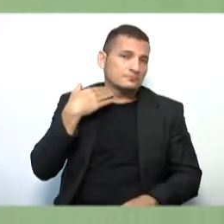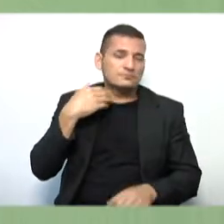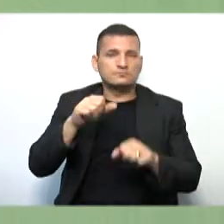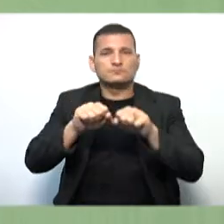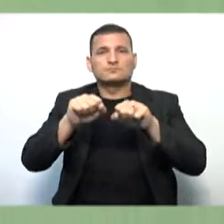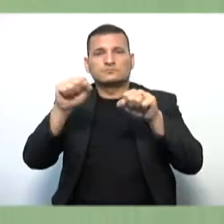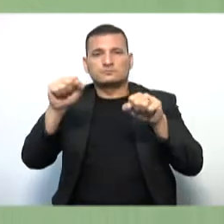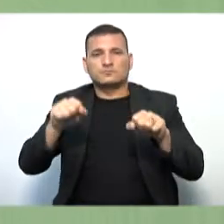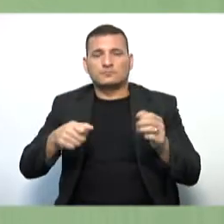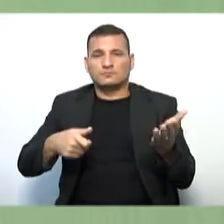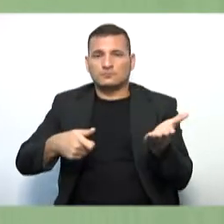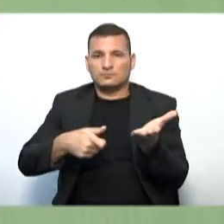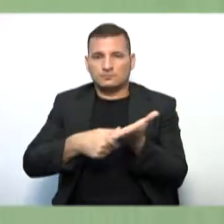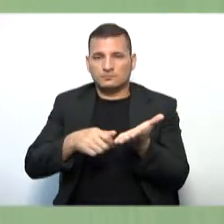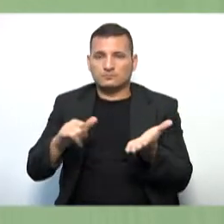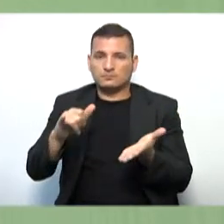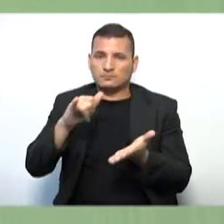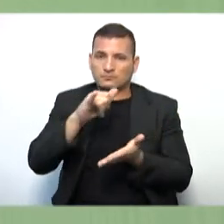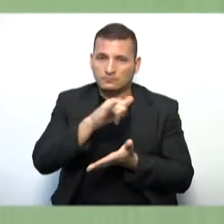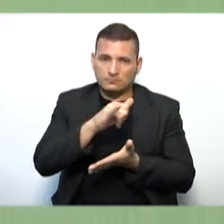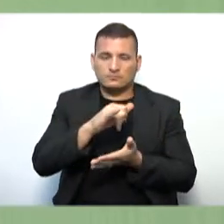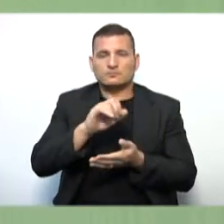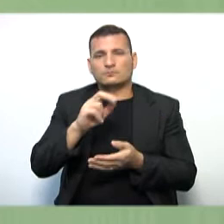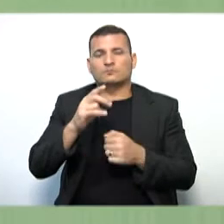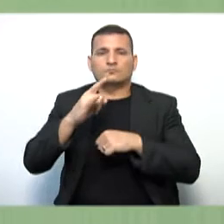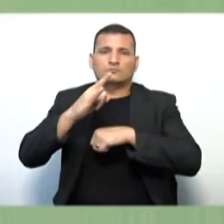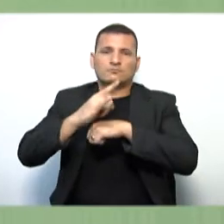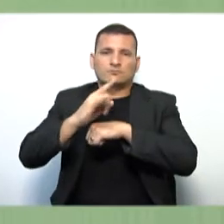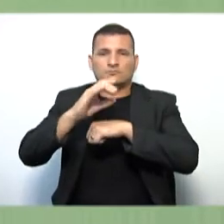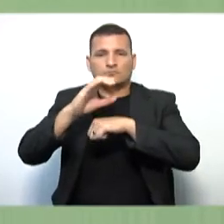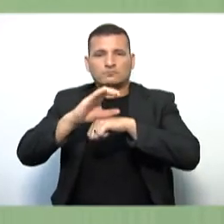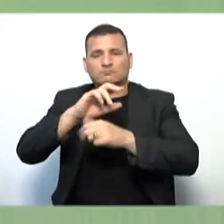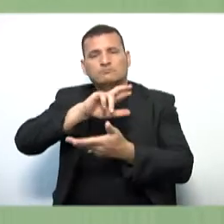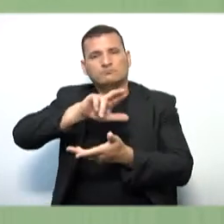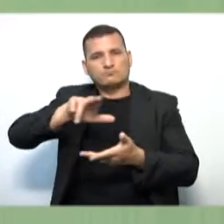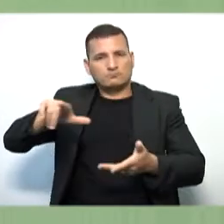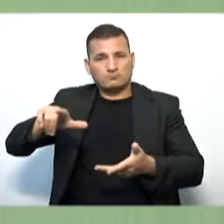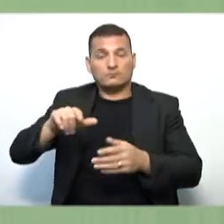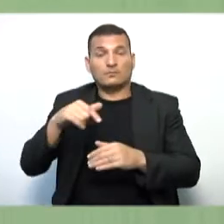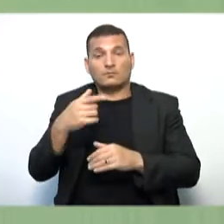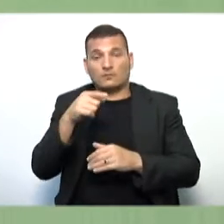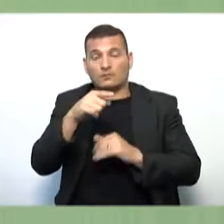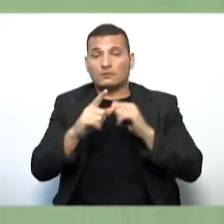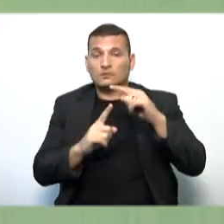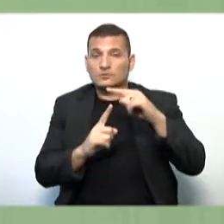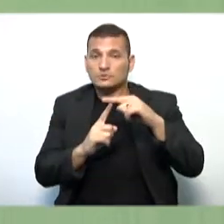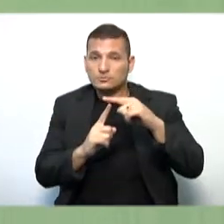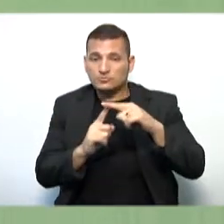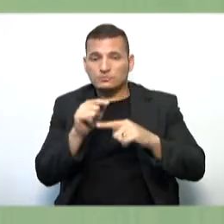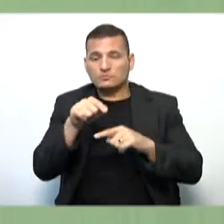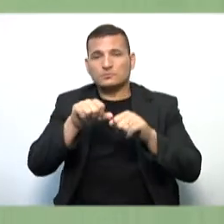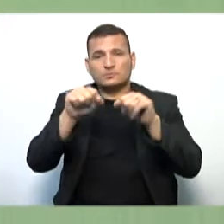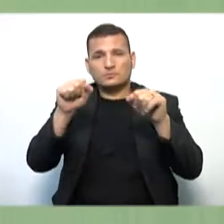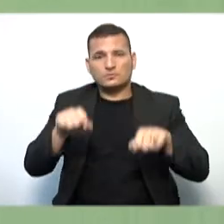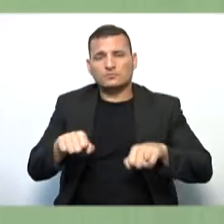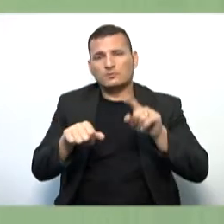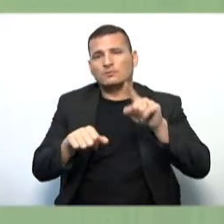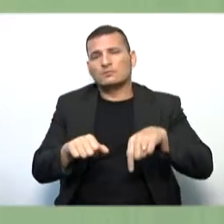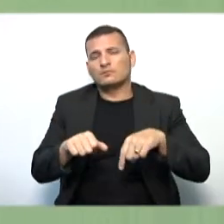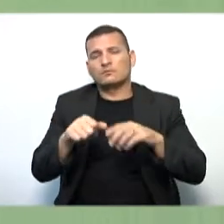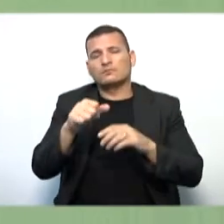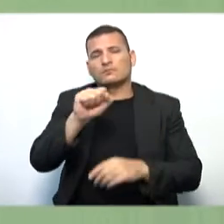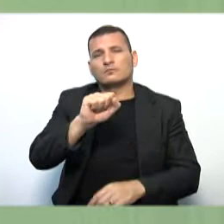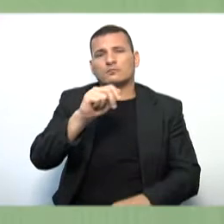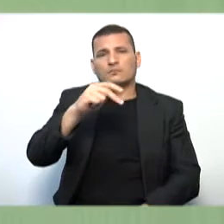passagem, navegadores. Então, esse tipo de sistema são chamados programas de aplicação, portanto,